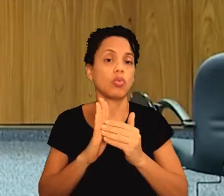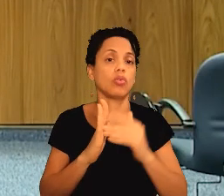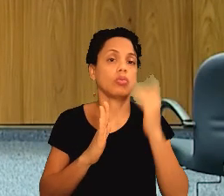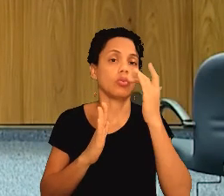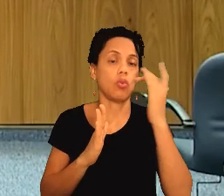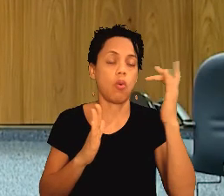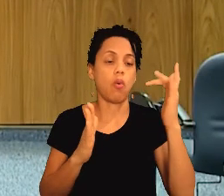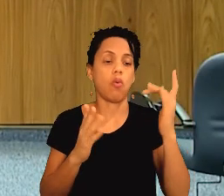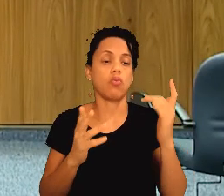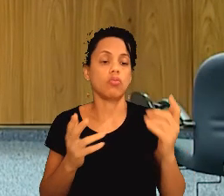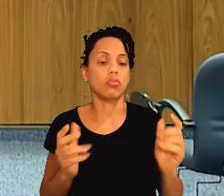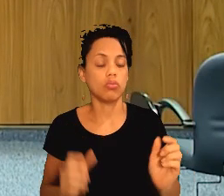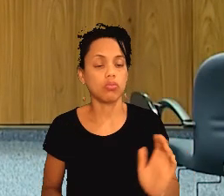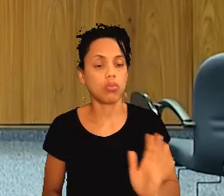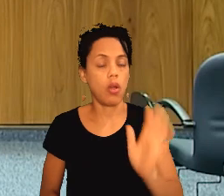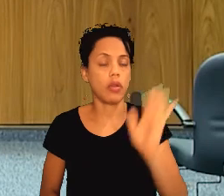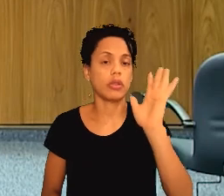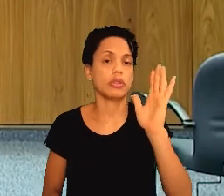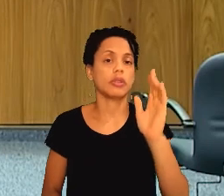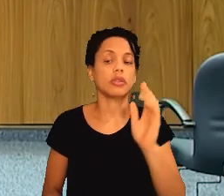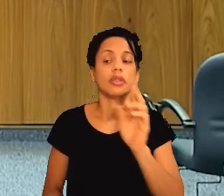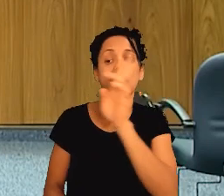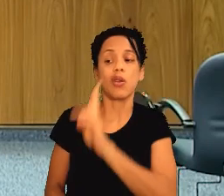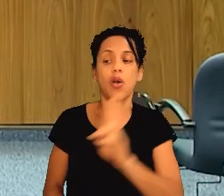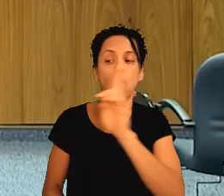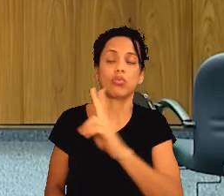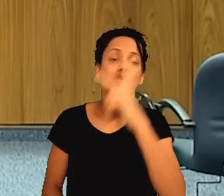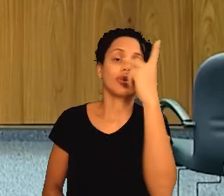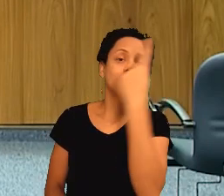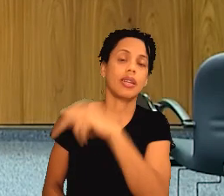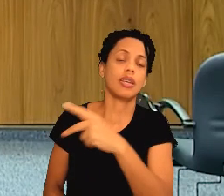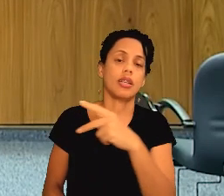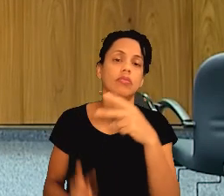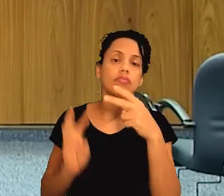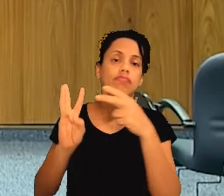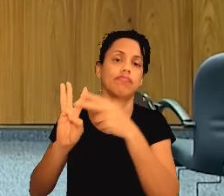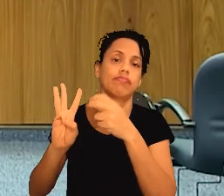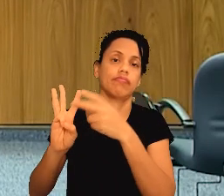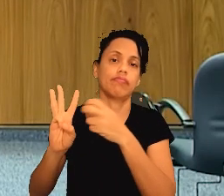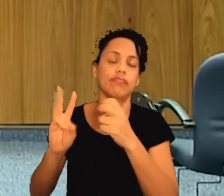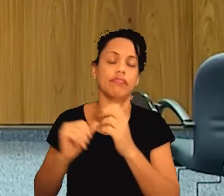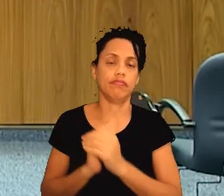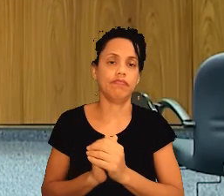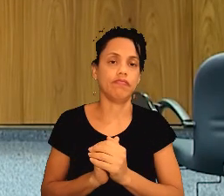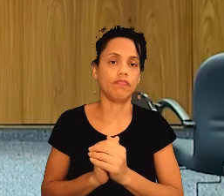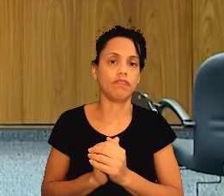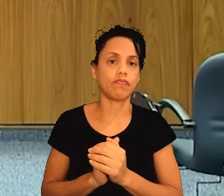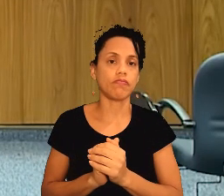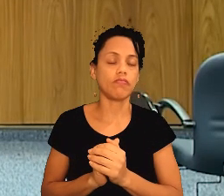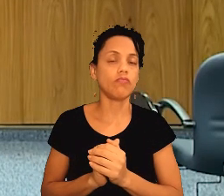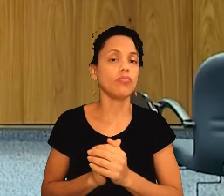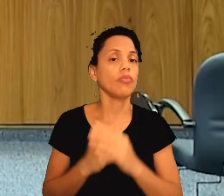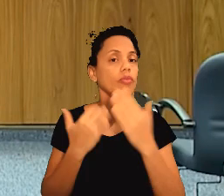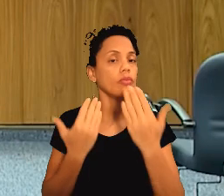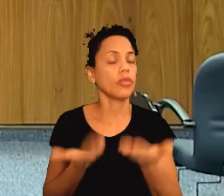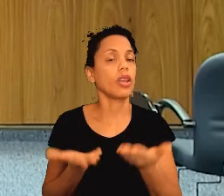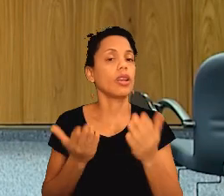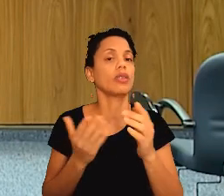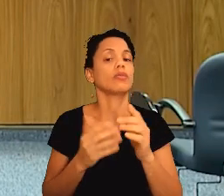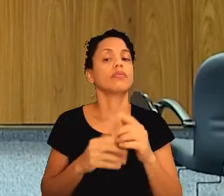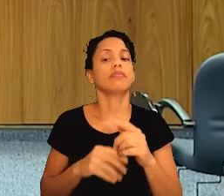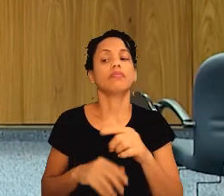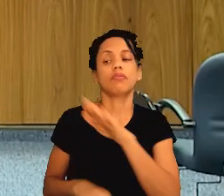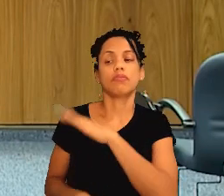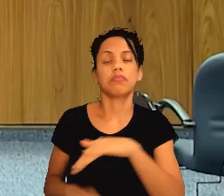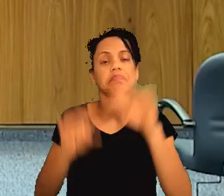as riquezas são de usufruto dos índios. Então, é uma ocupação